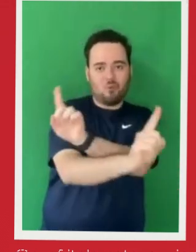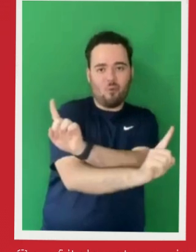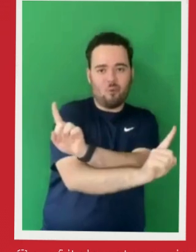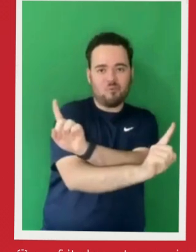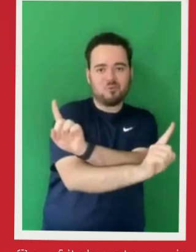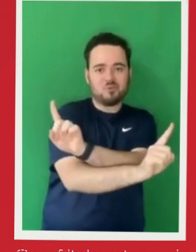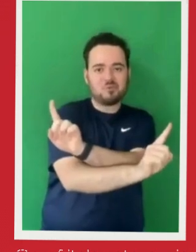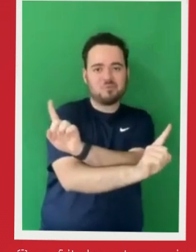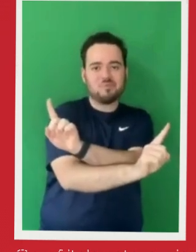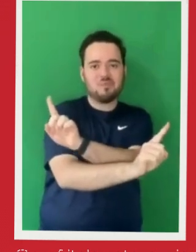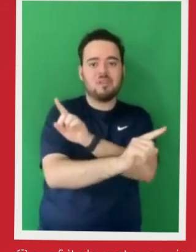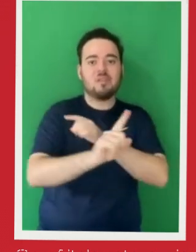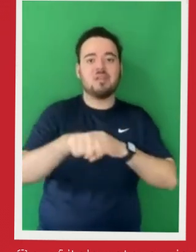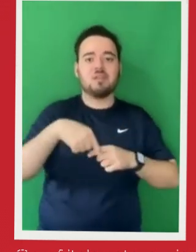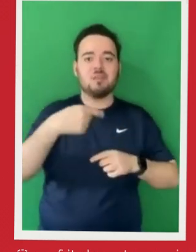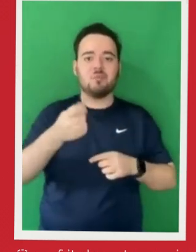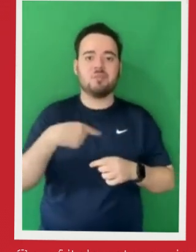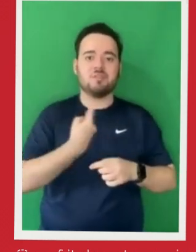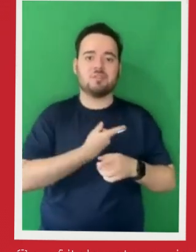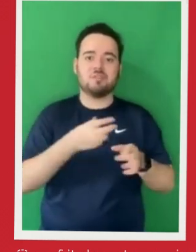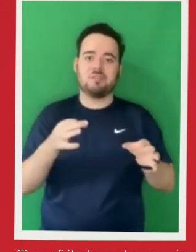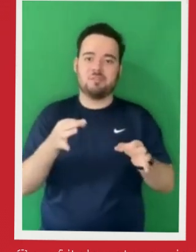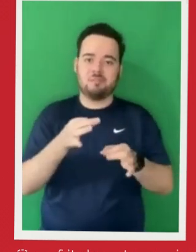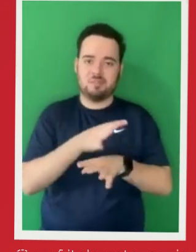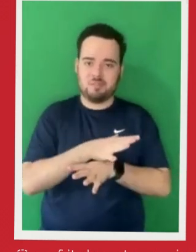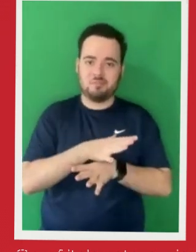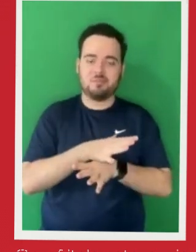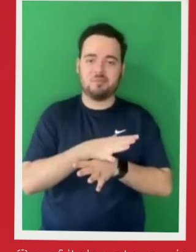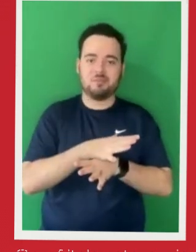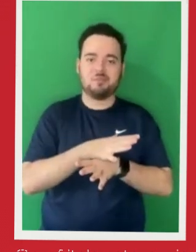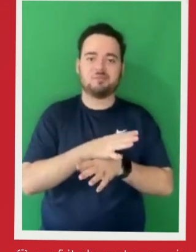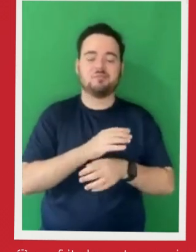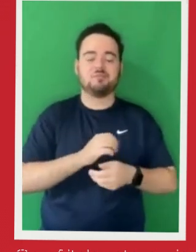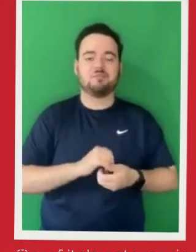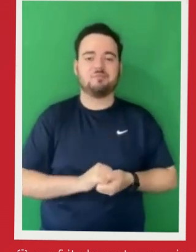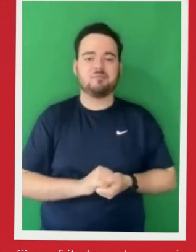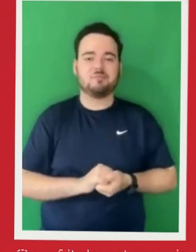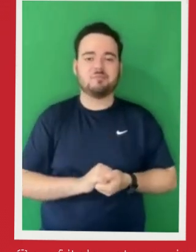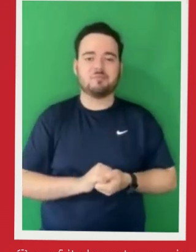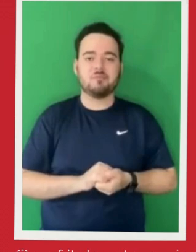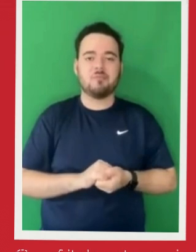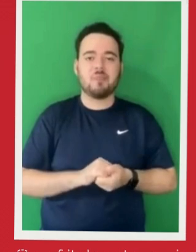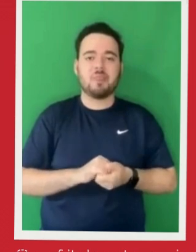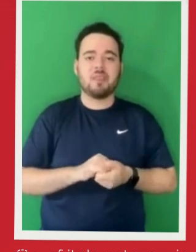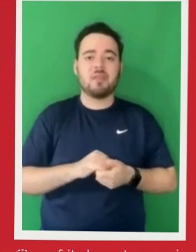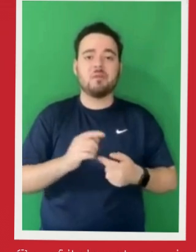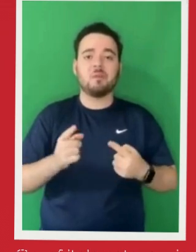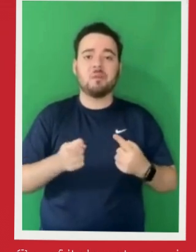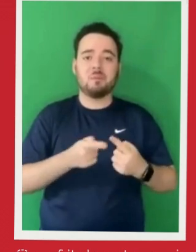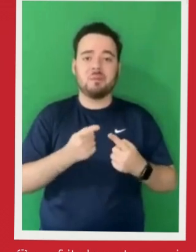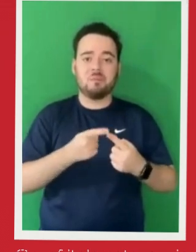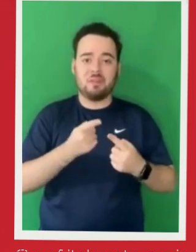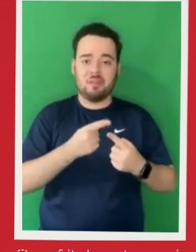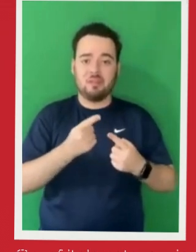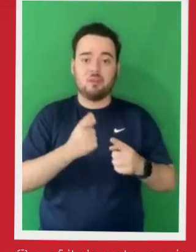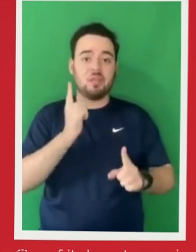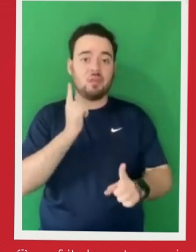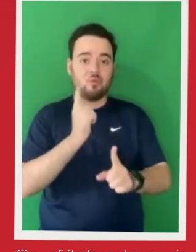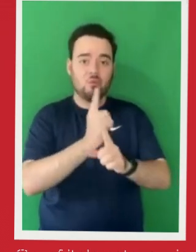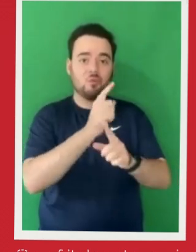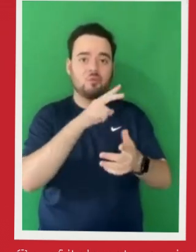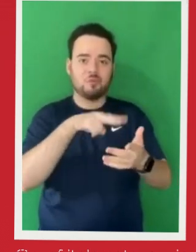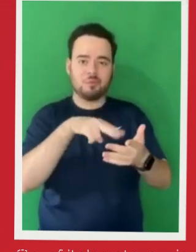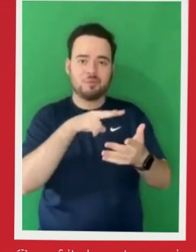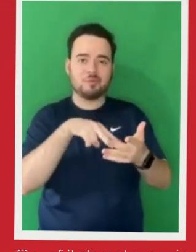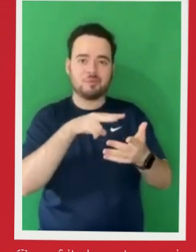os desencontros e depois a gente termina o livro e o curso. Então, a primeira parte, que é